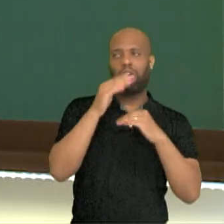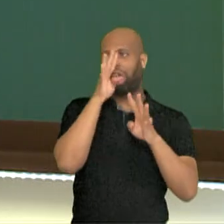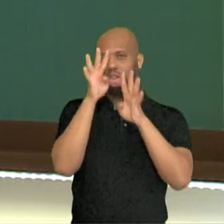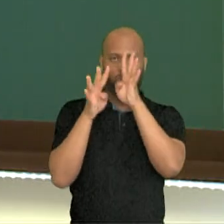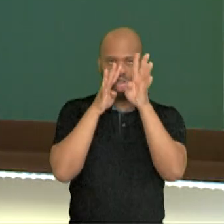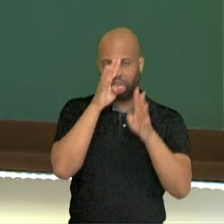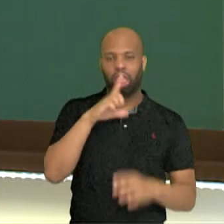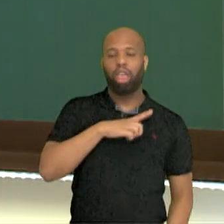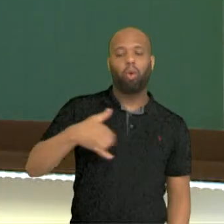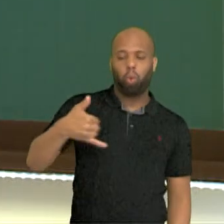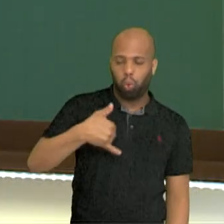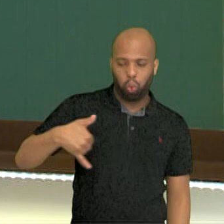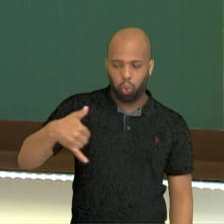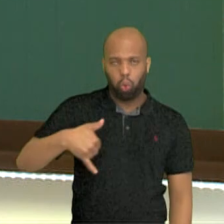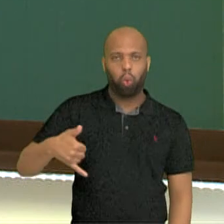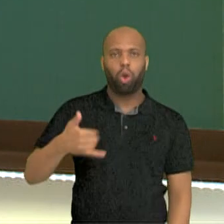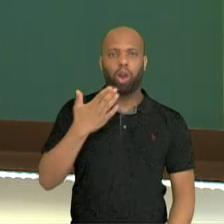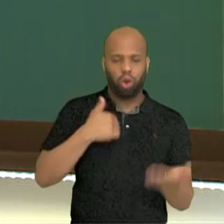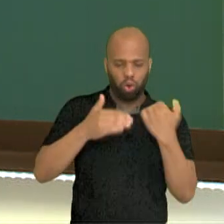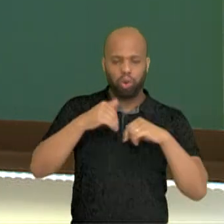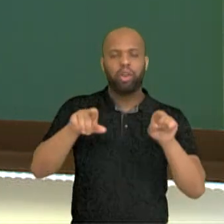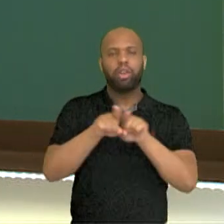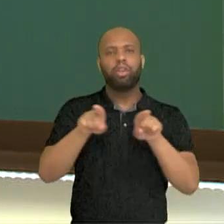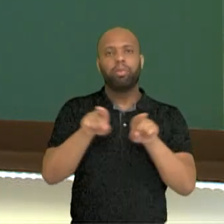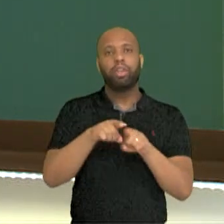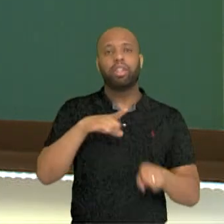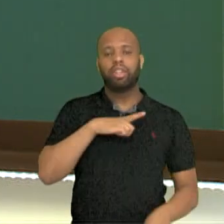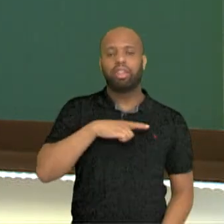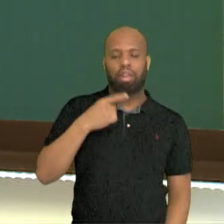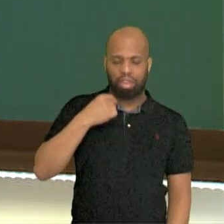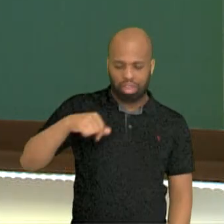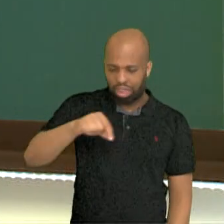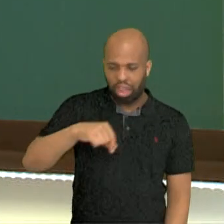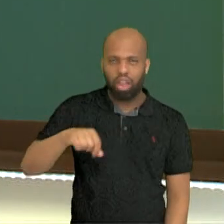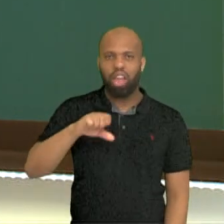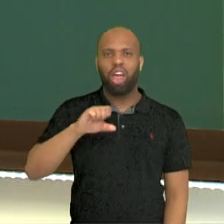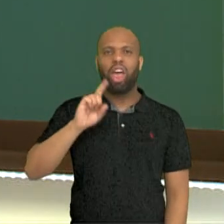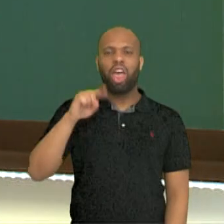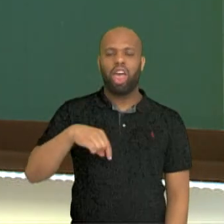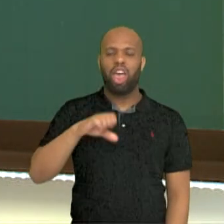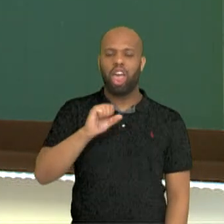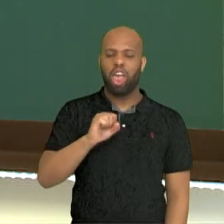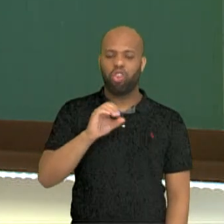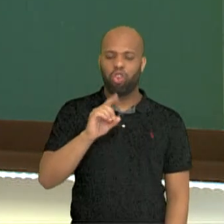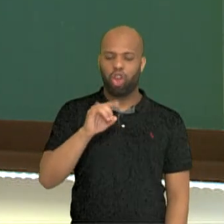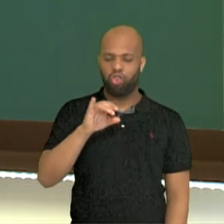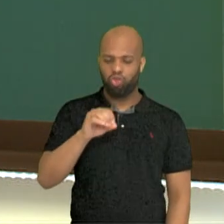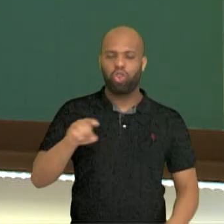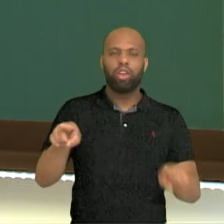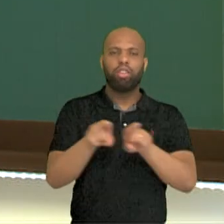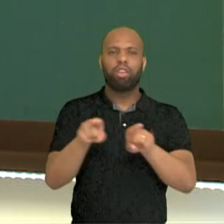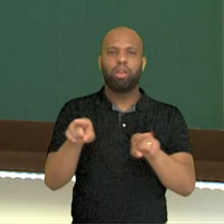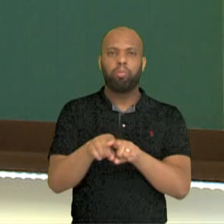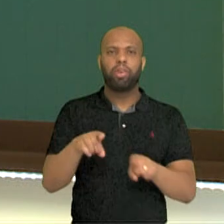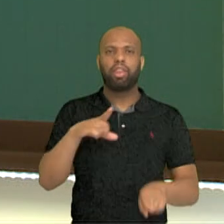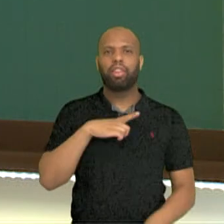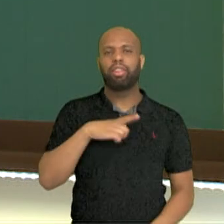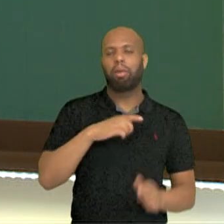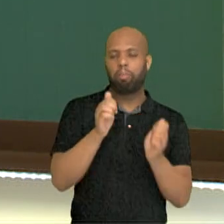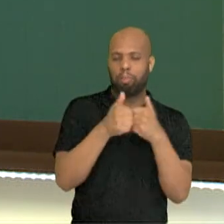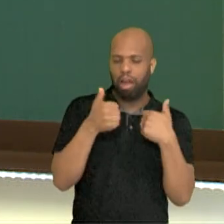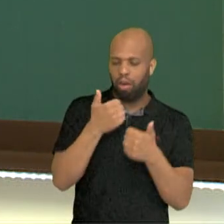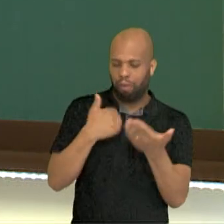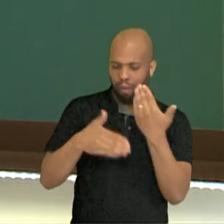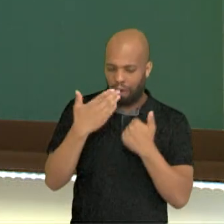com muita gordura, com muito sódio e carboidrato. Pão,